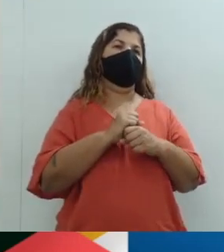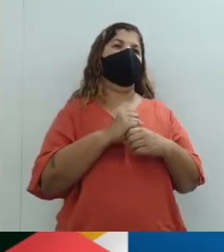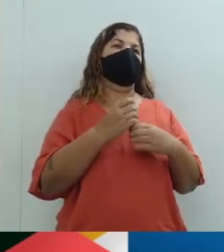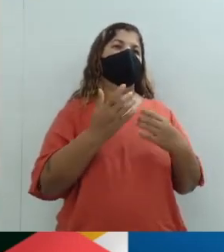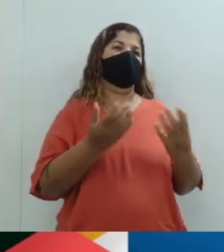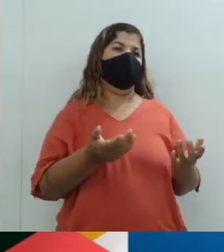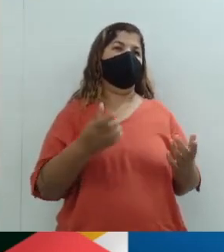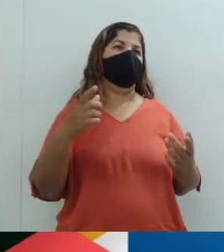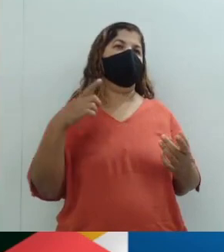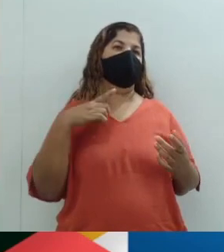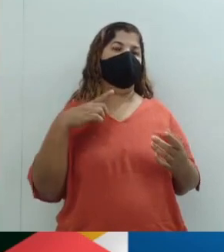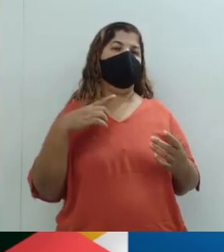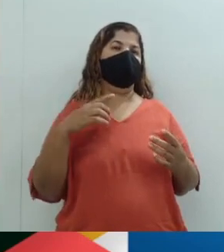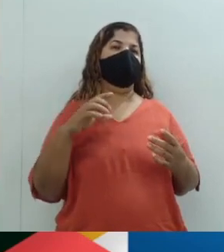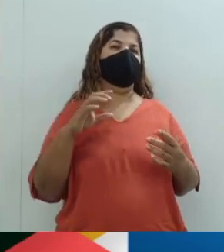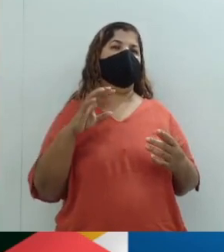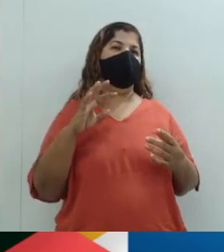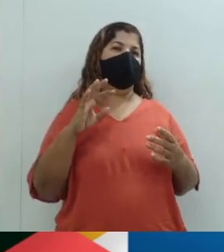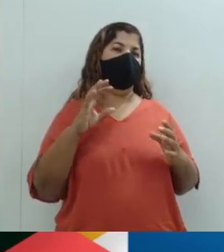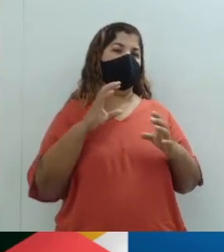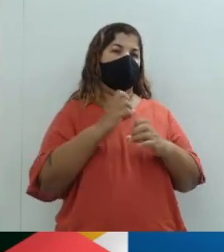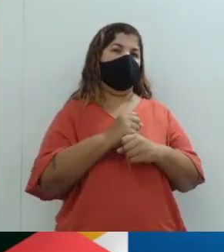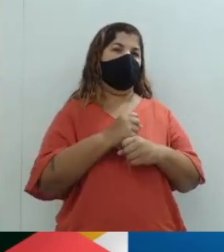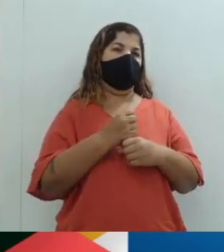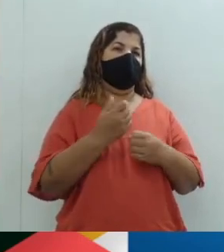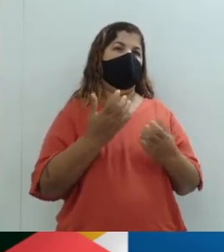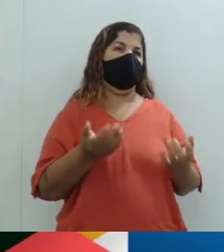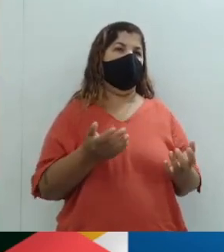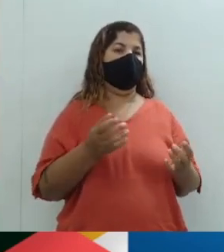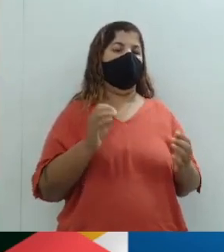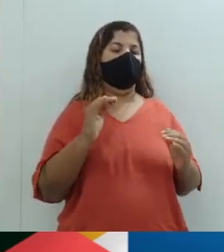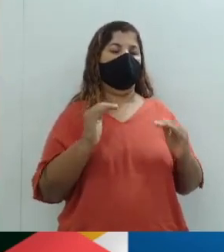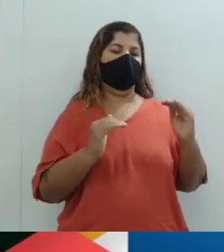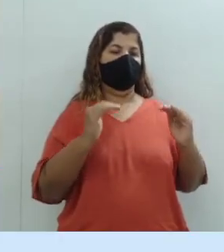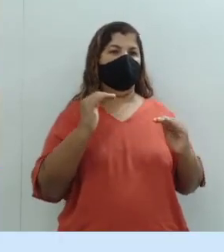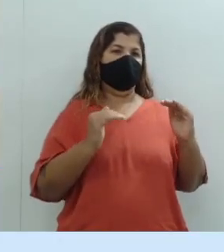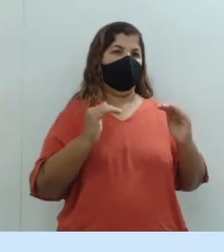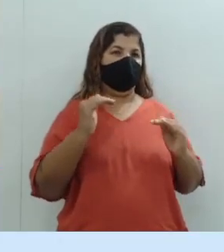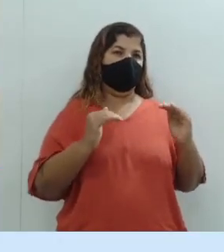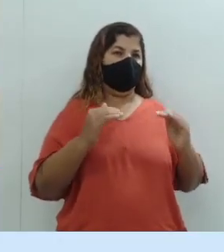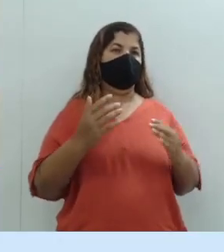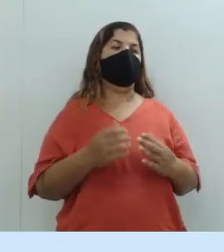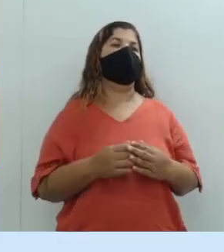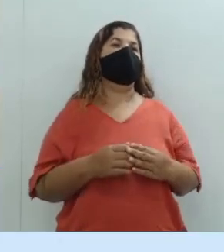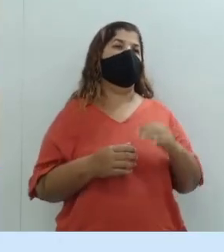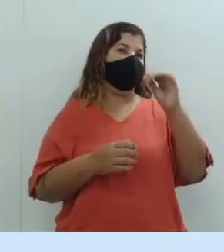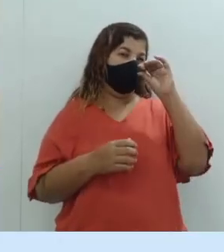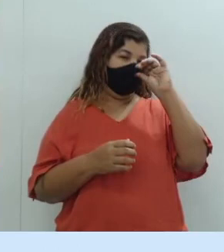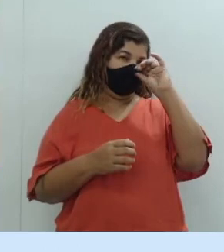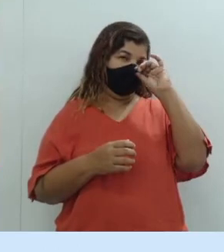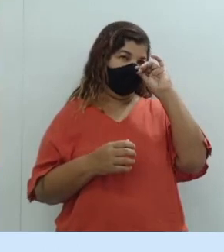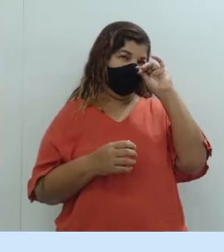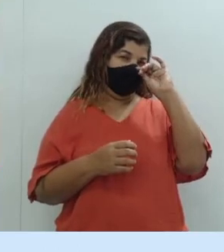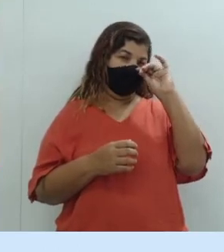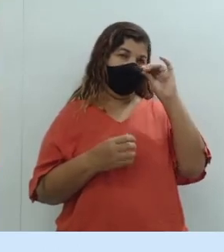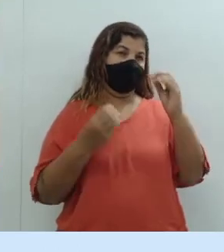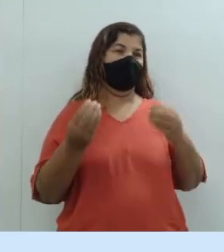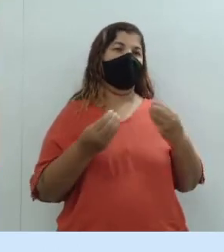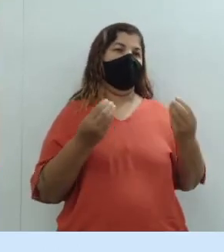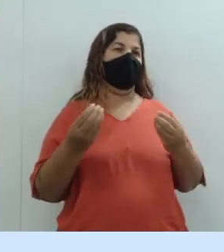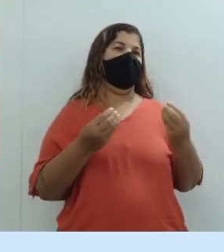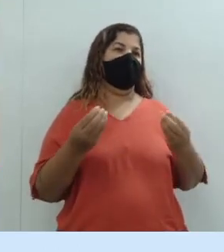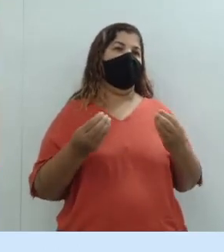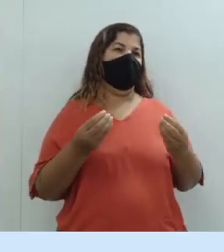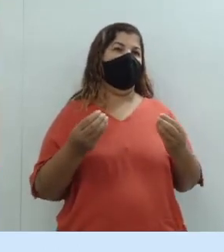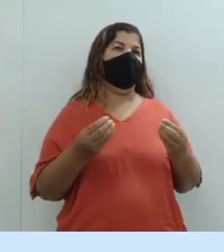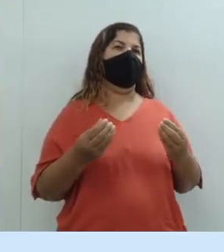a minha resistência total ou resistência equivalente. Já no caso da diferença de potencial para esses